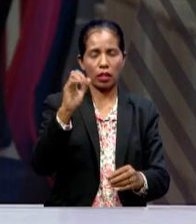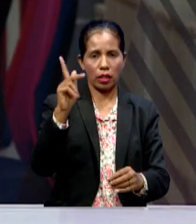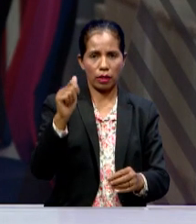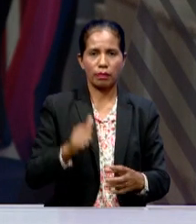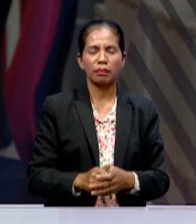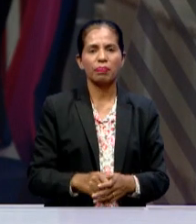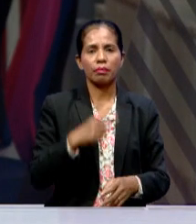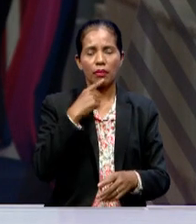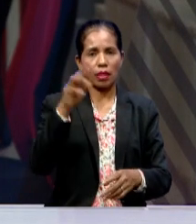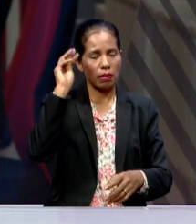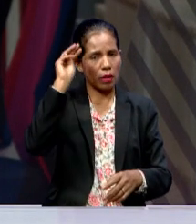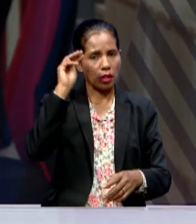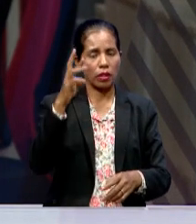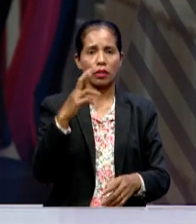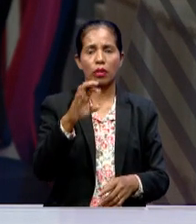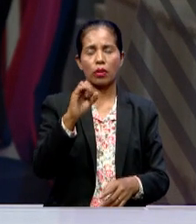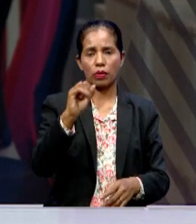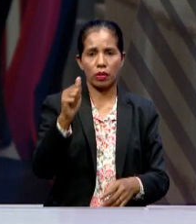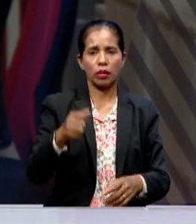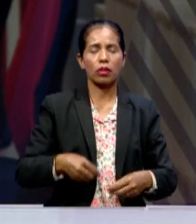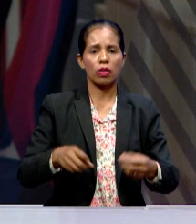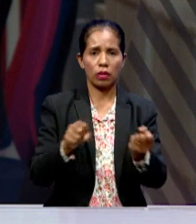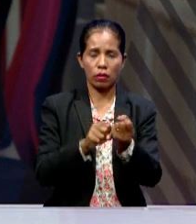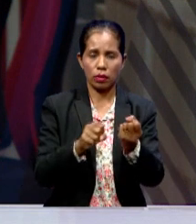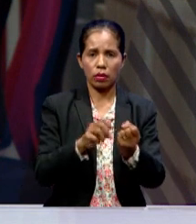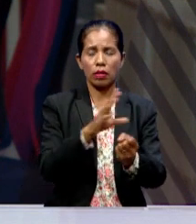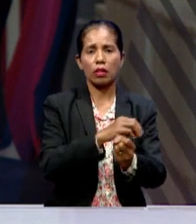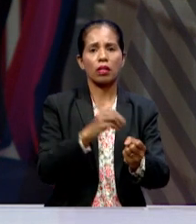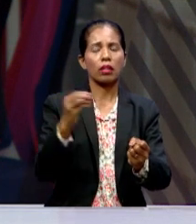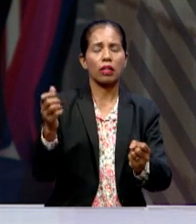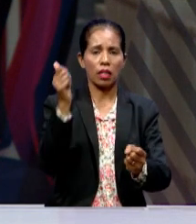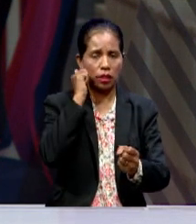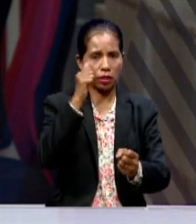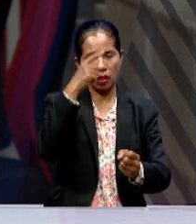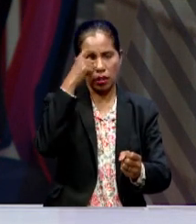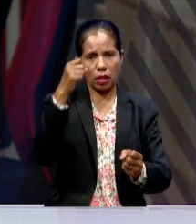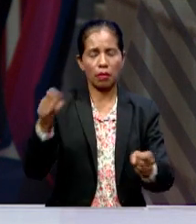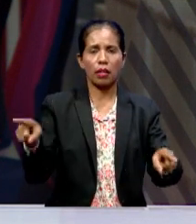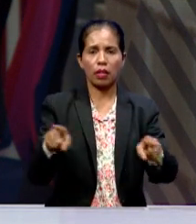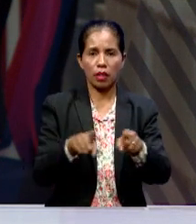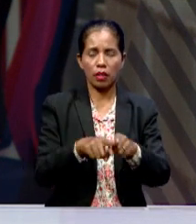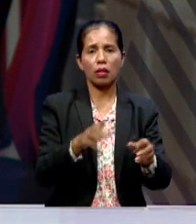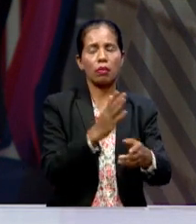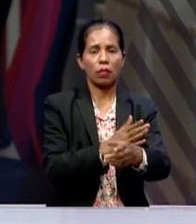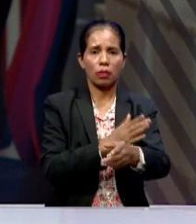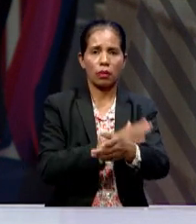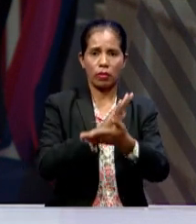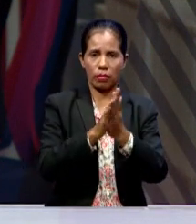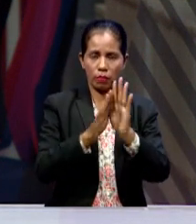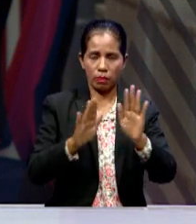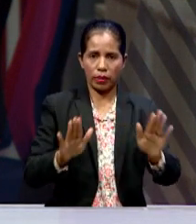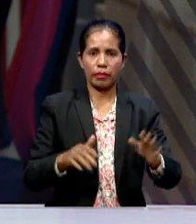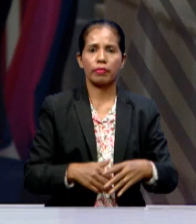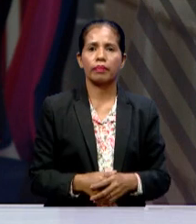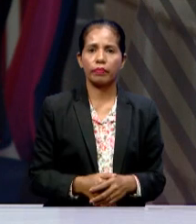Ministro do Negócio Exterior Rússia detém, a Rússia fortalece a arquitetura e a ASEAN, também nessa base onde promove paz e